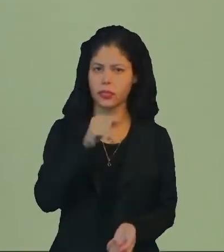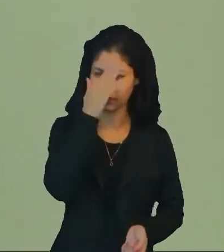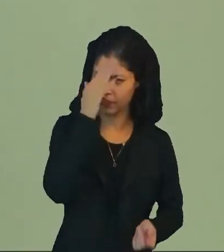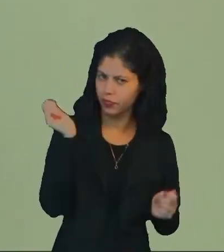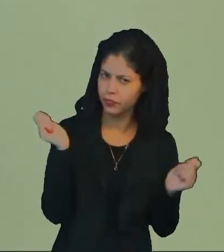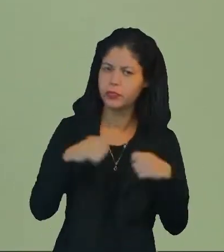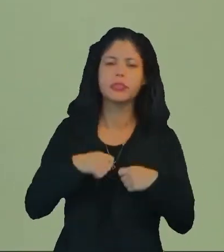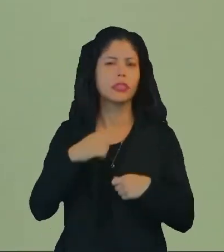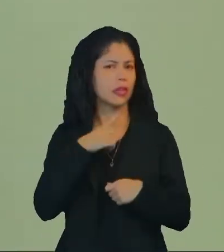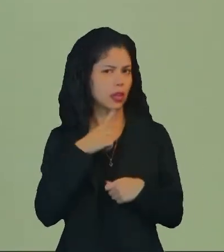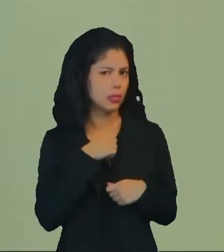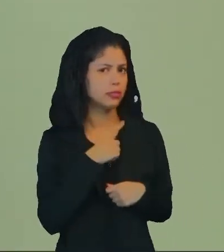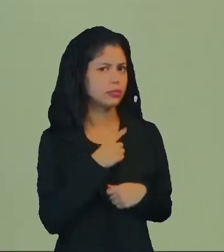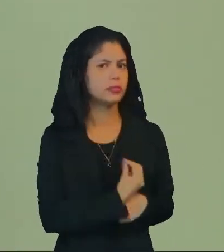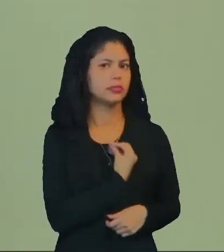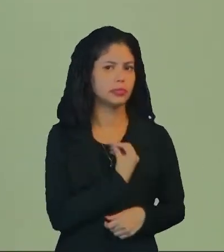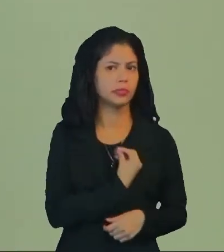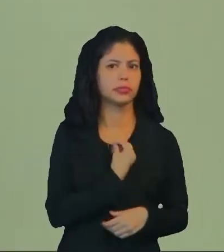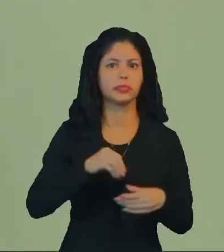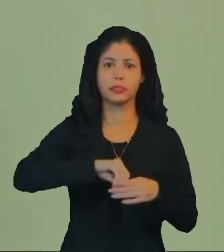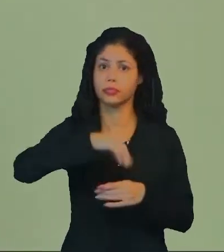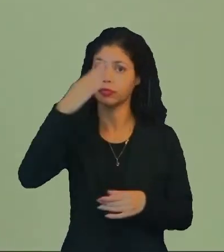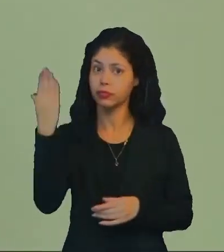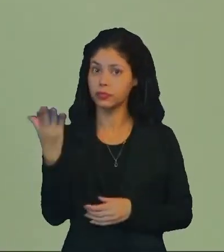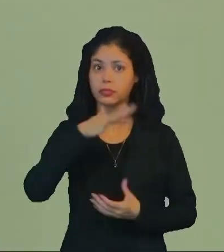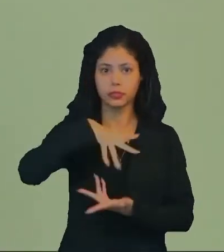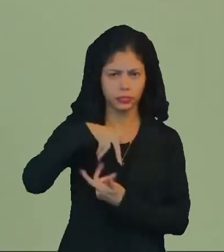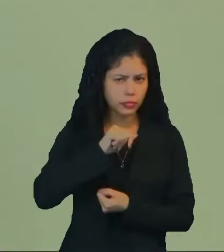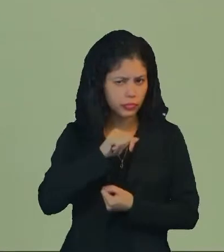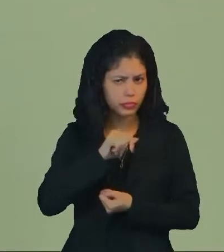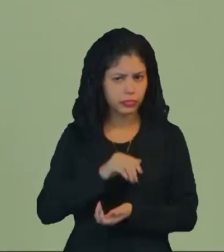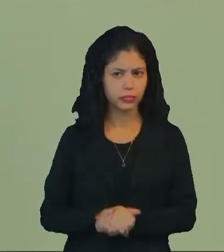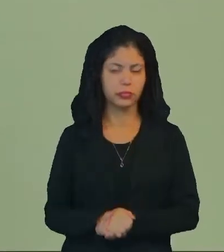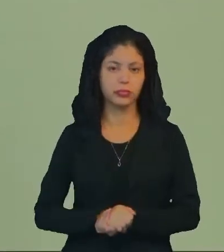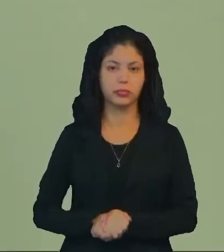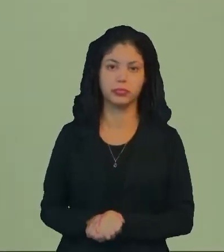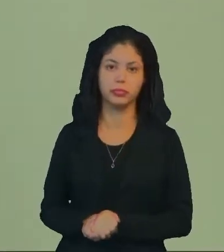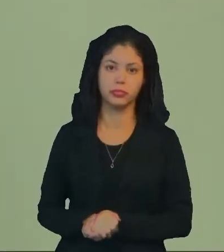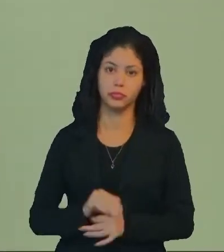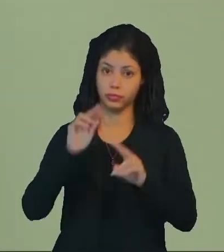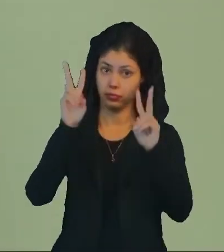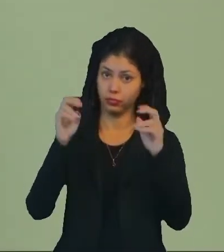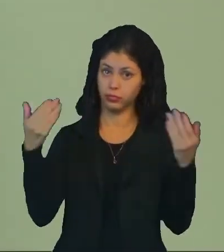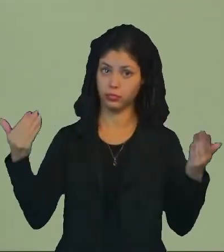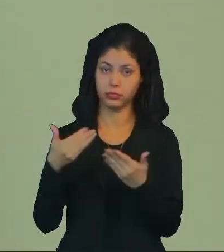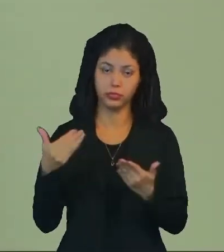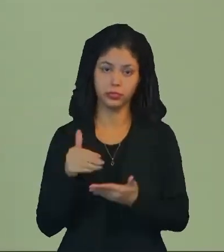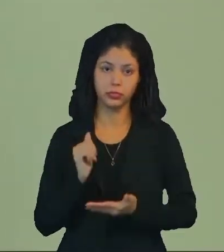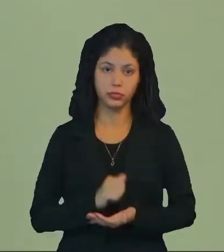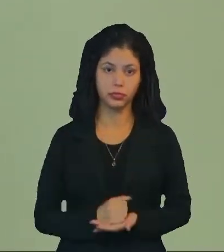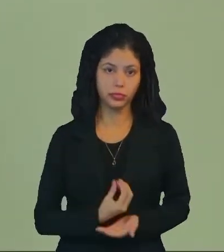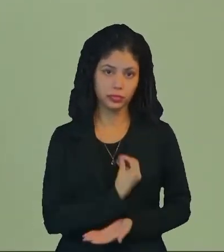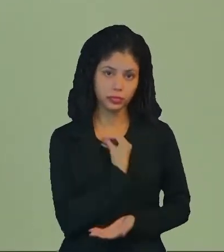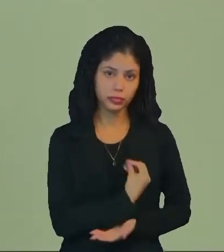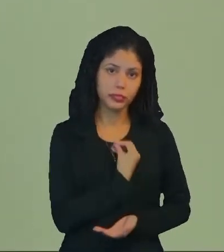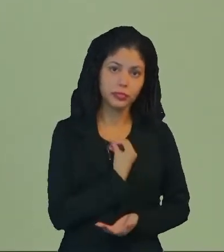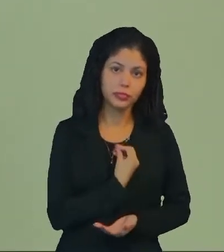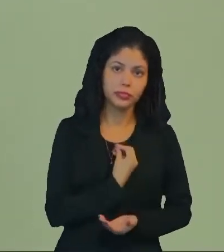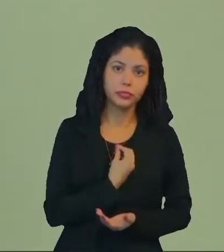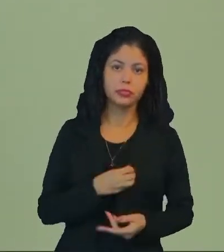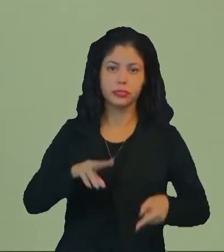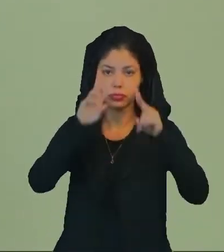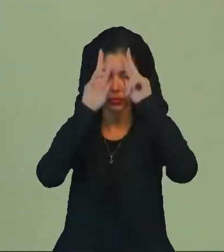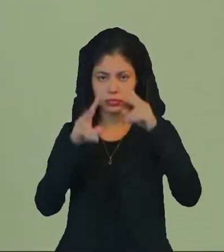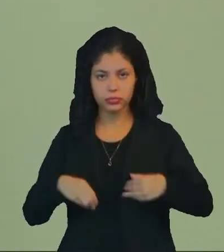que é possível ter sobrevivência de outros seres fora da Terra? O tema da nossa aula de hoje é sobrevivência